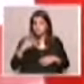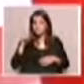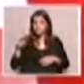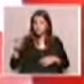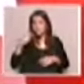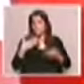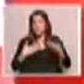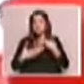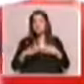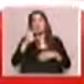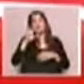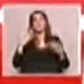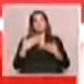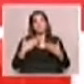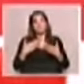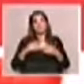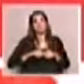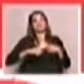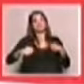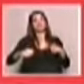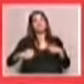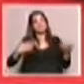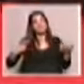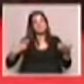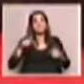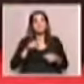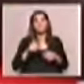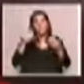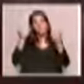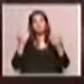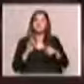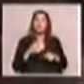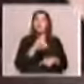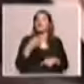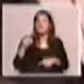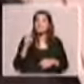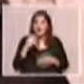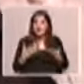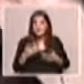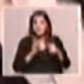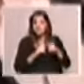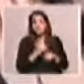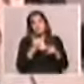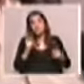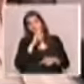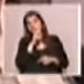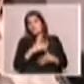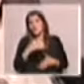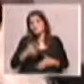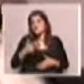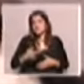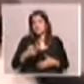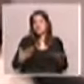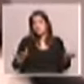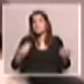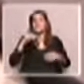numa semana de 8 dias, numa semana comprida. E por isso acaba pela a boa notícia das 500 gramas é que se calhar conseguimos ter. Agora, eu não quero